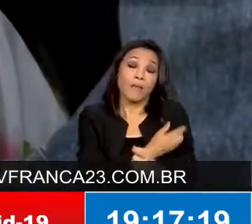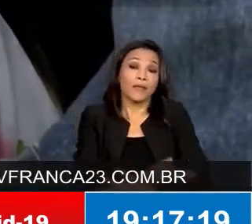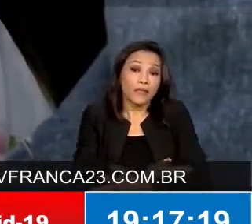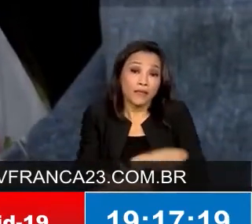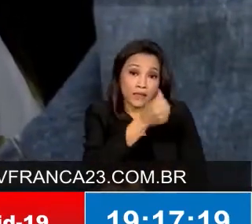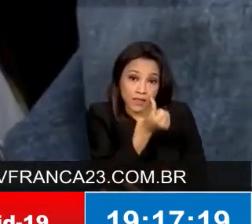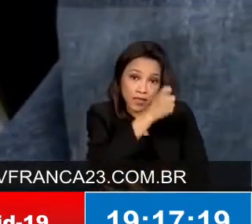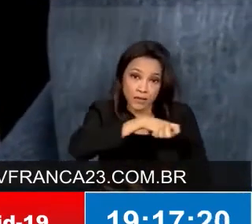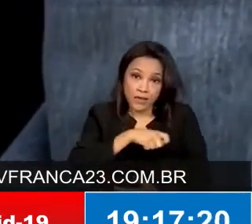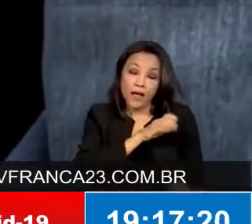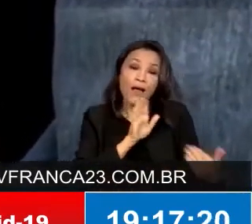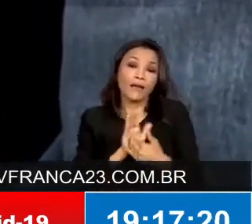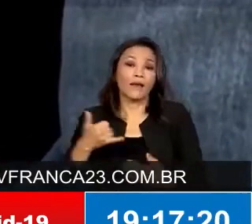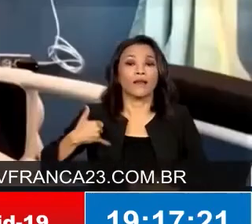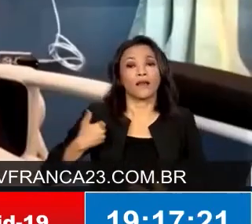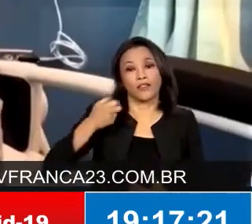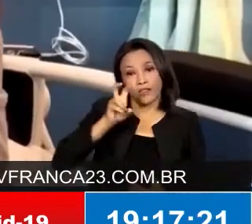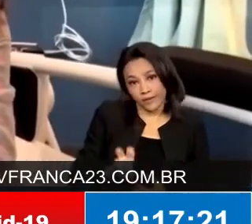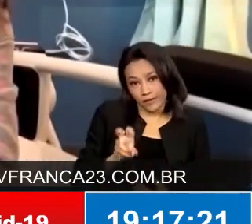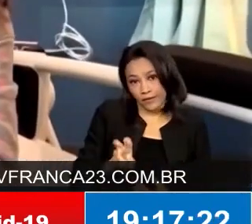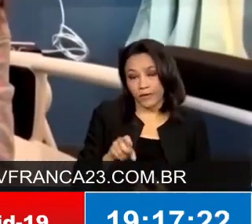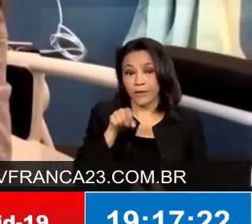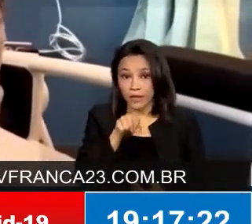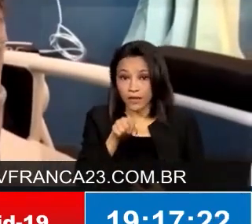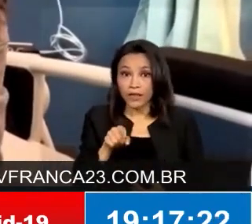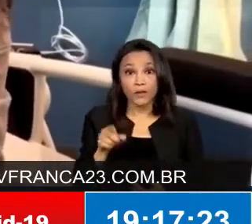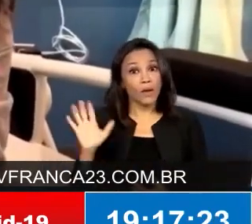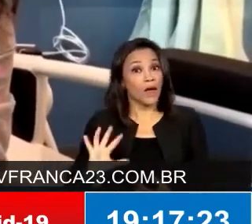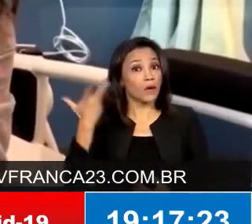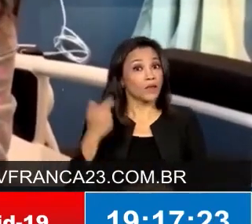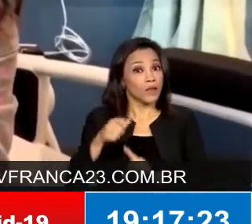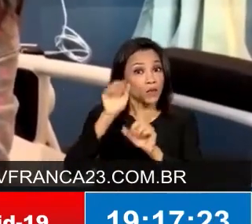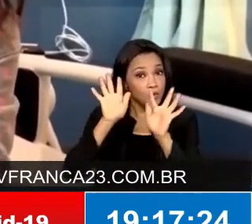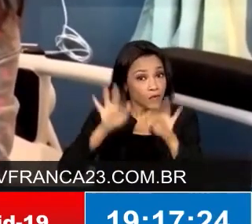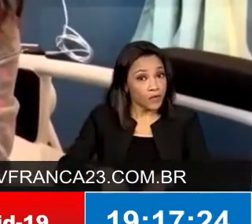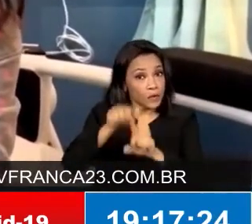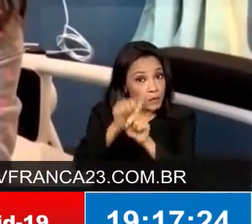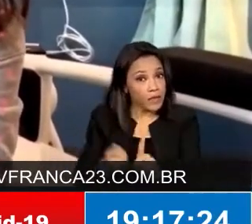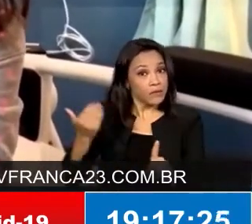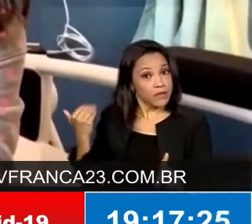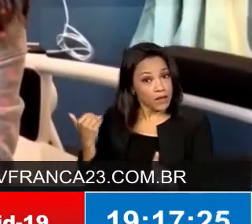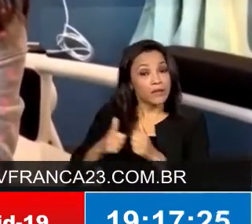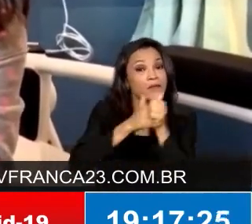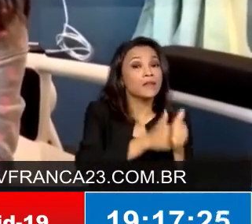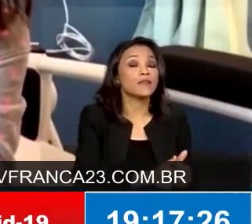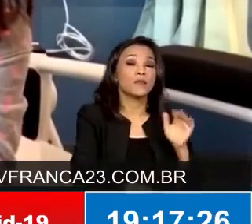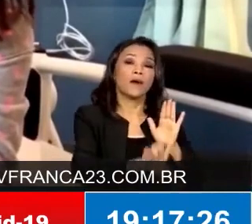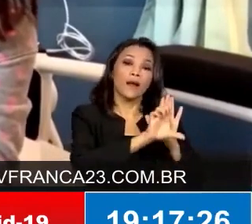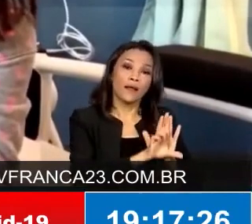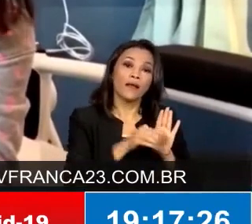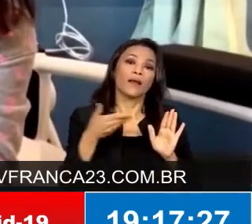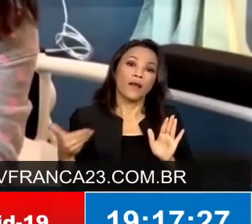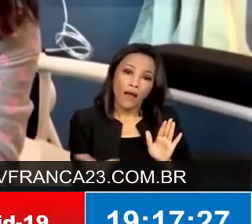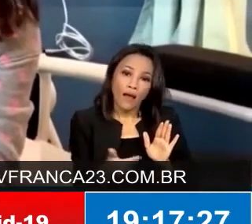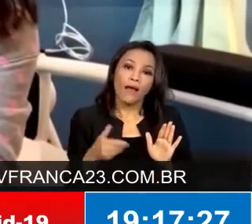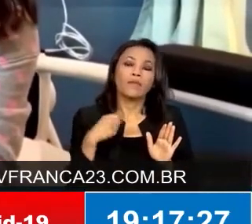entre 6 meses até 5 anos incompletos. Isso aconteceu no fim do mês passado. E conforme a legislação, a recomendação é